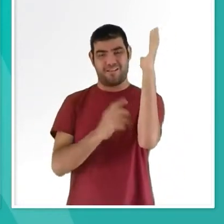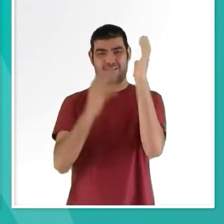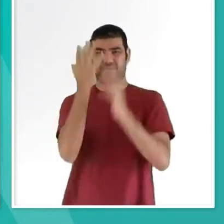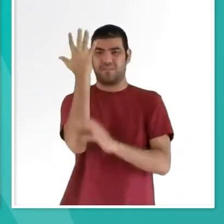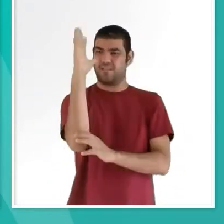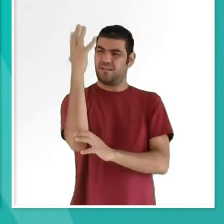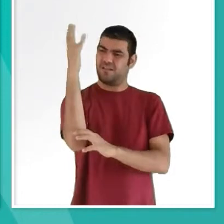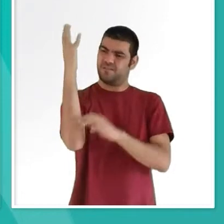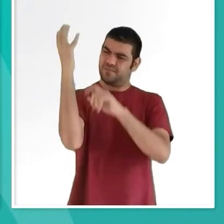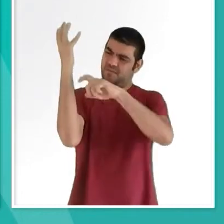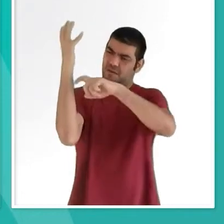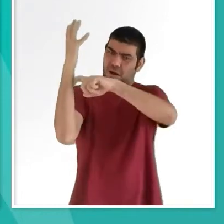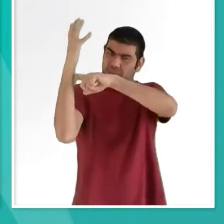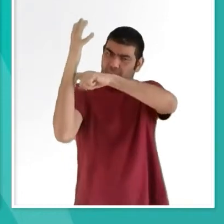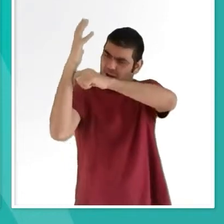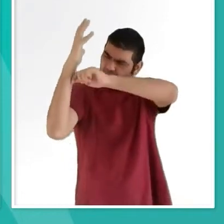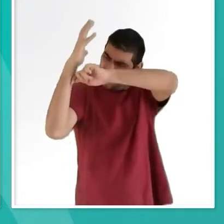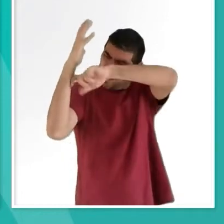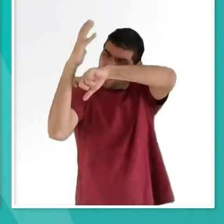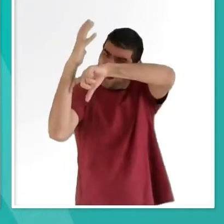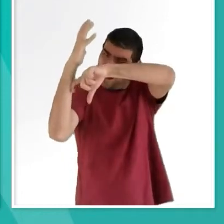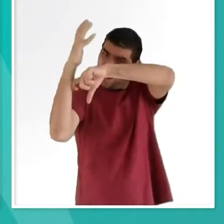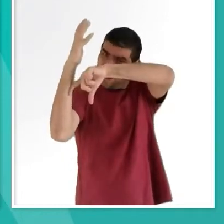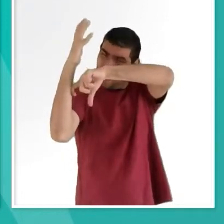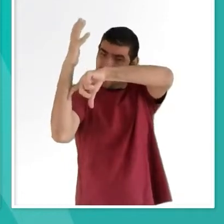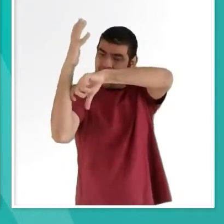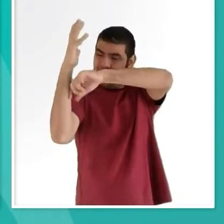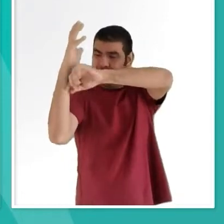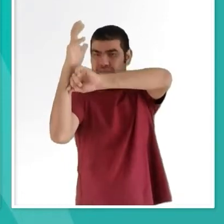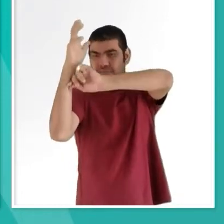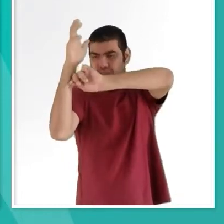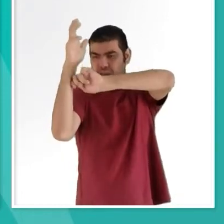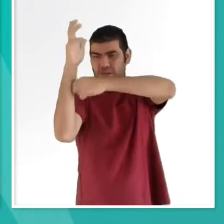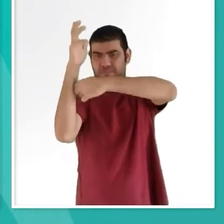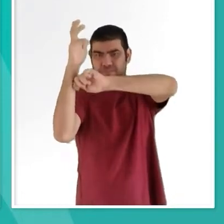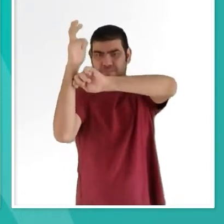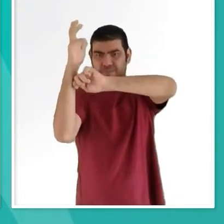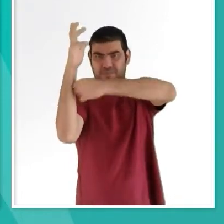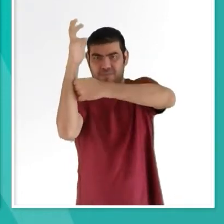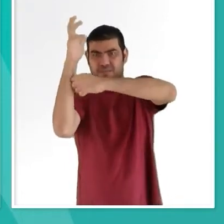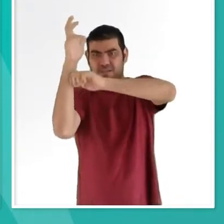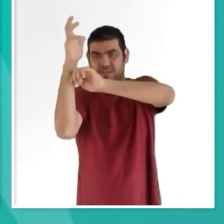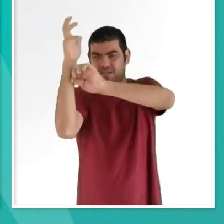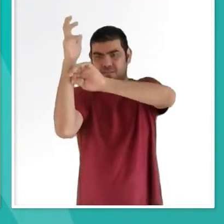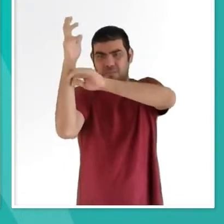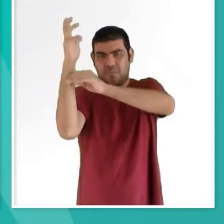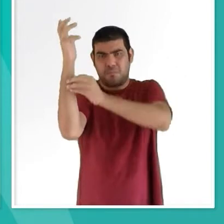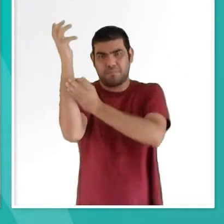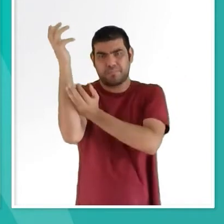a matéria-prima da borracha, é uma espécie amazônica e que era